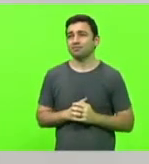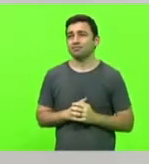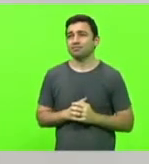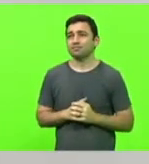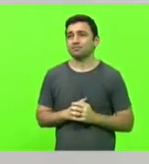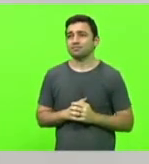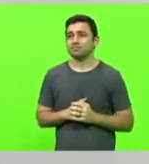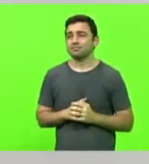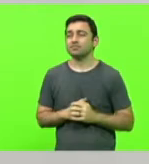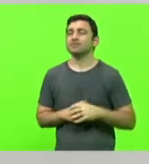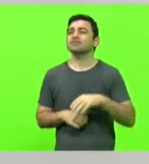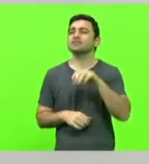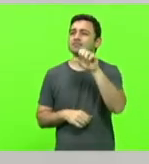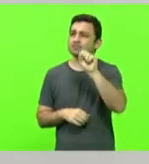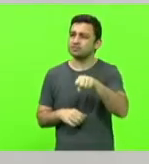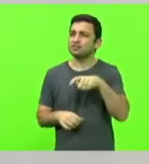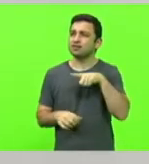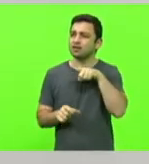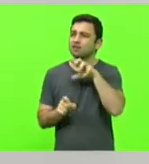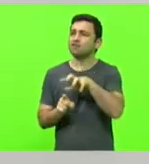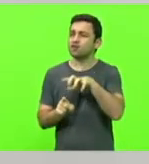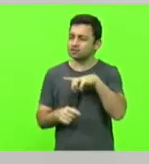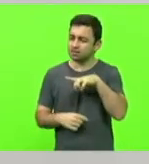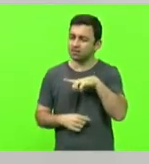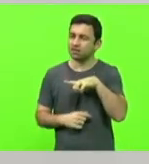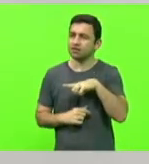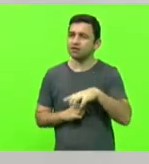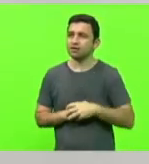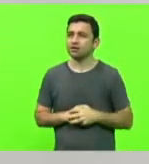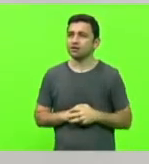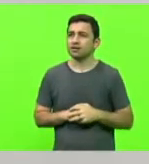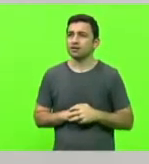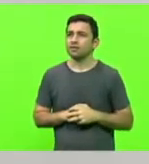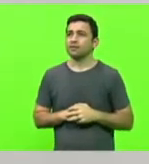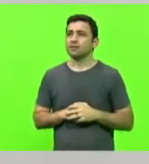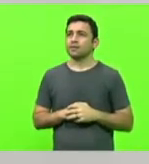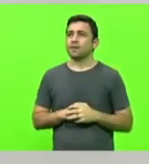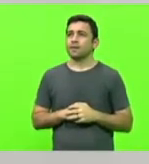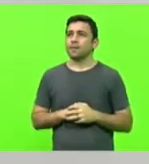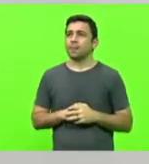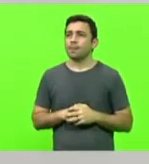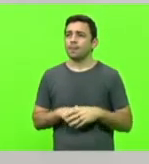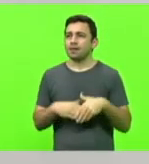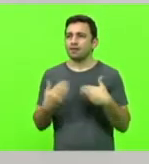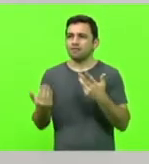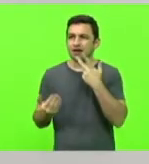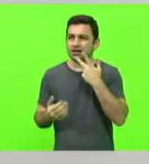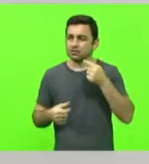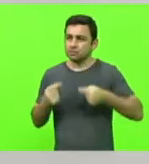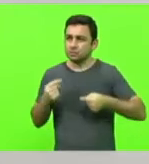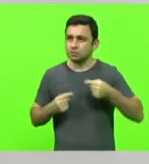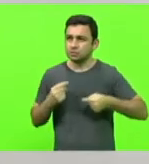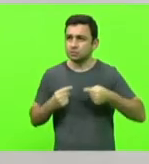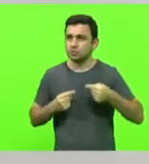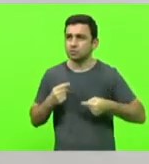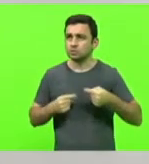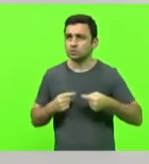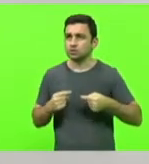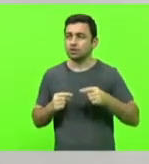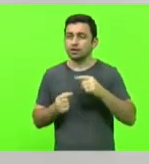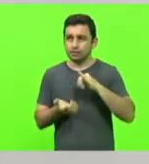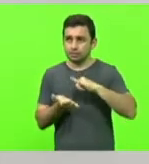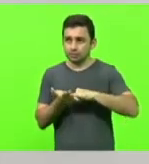Então, isso sim influencia. Isso sim influencia. Então, discutir a questão dos